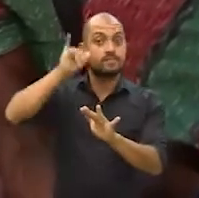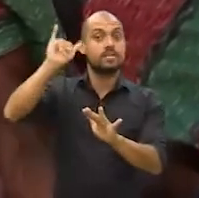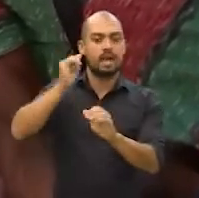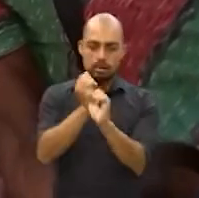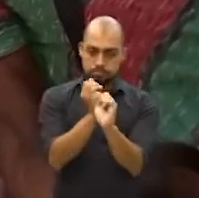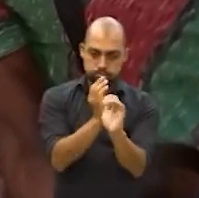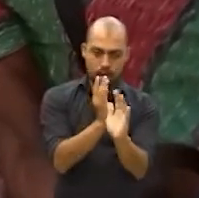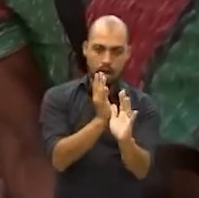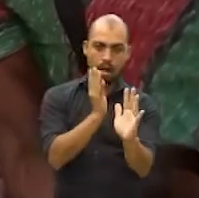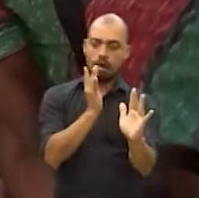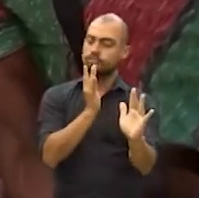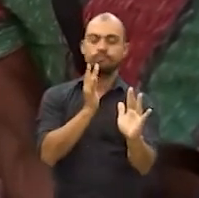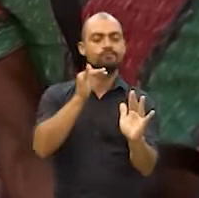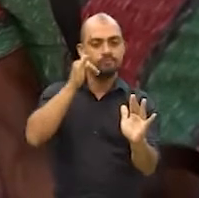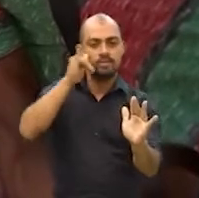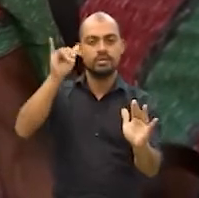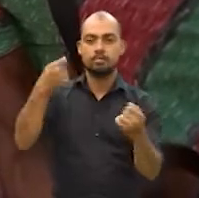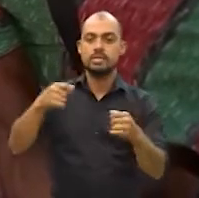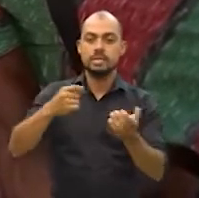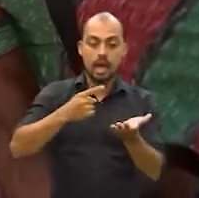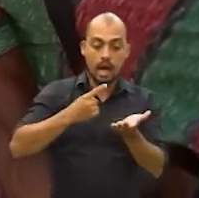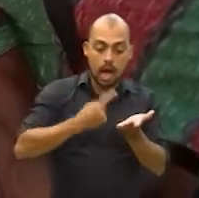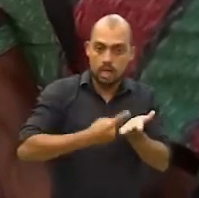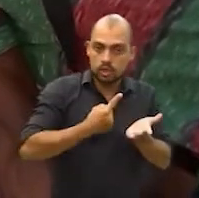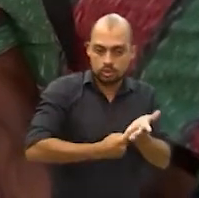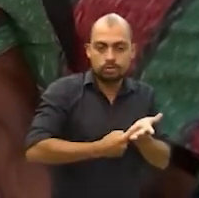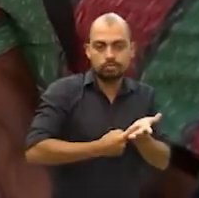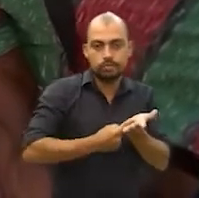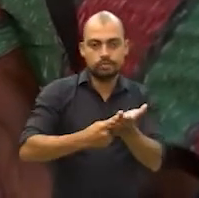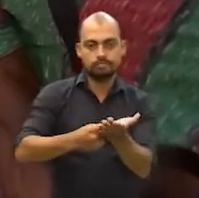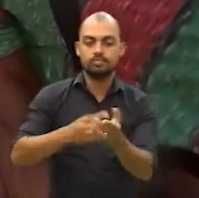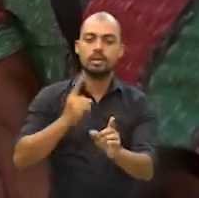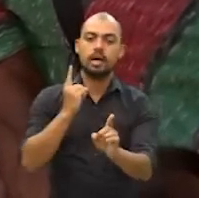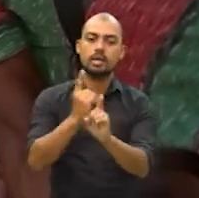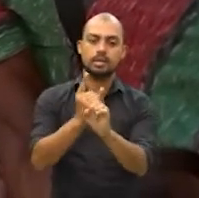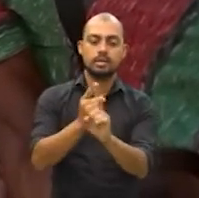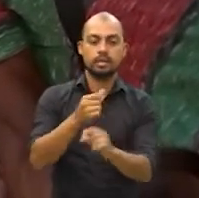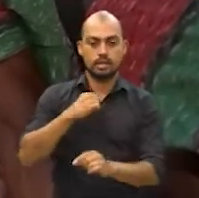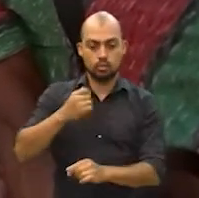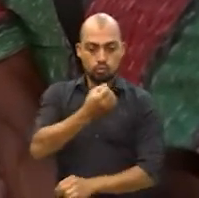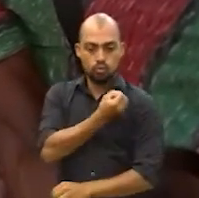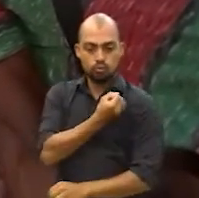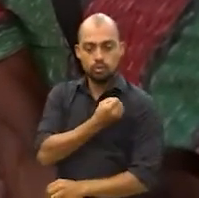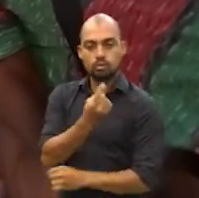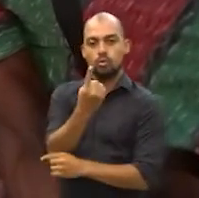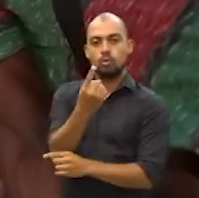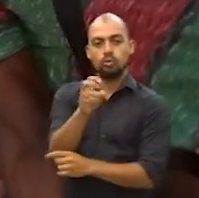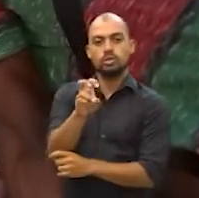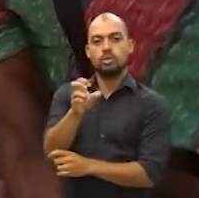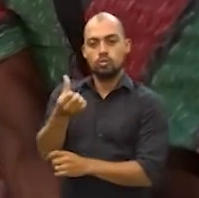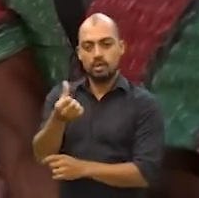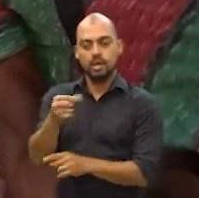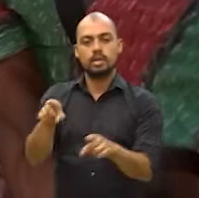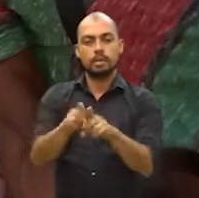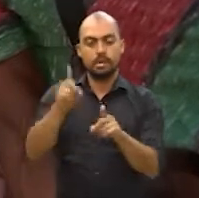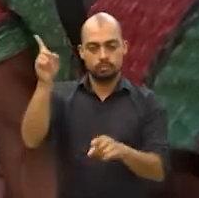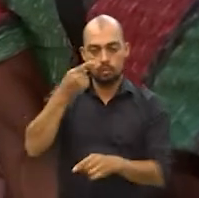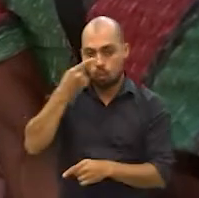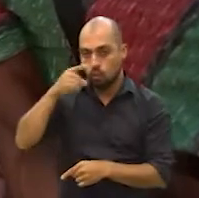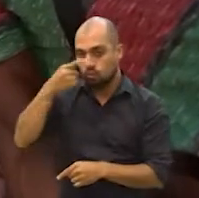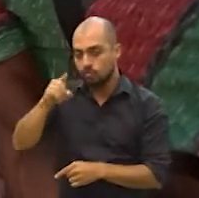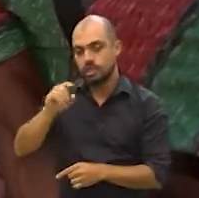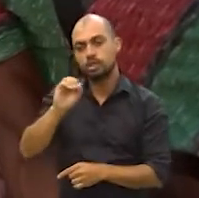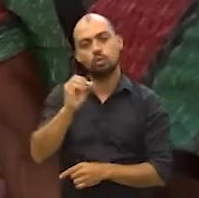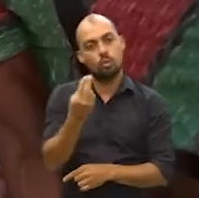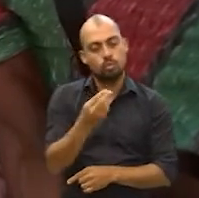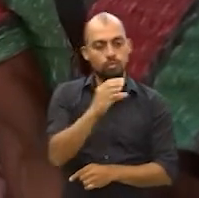filas, o atendimento é feito mediante agendamento aqui no centro através do 156 e nas unidades do Ouro Verde e